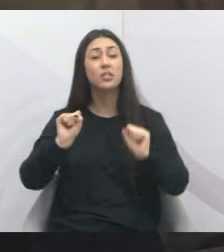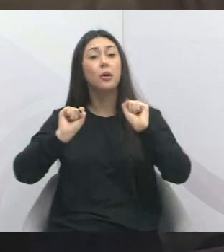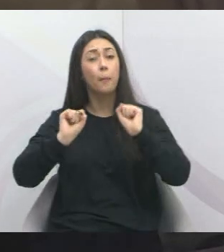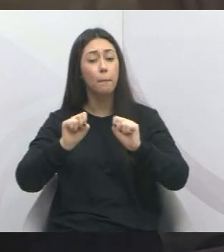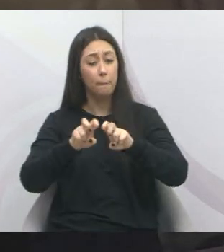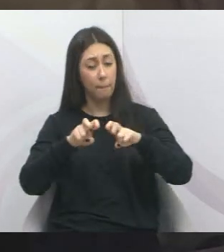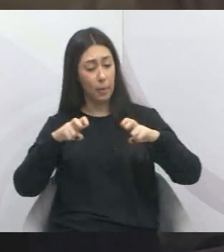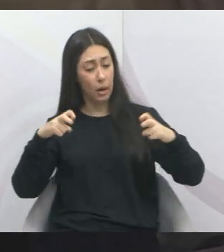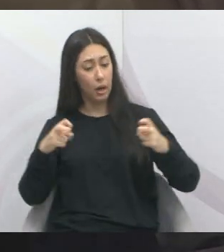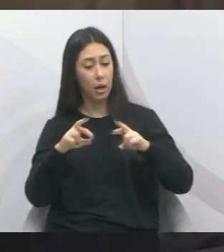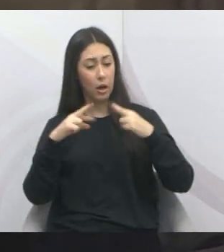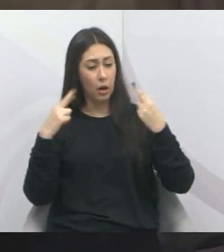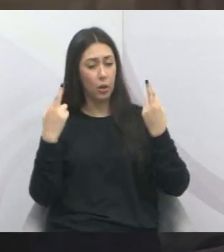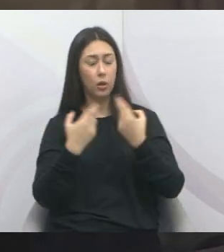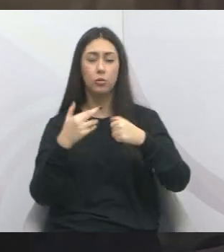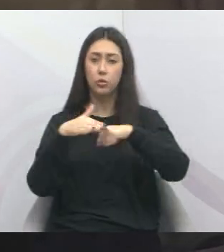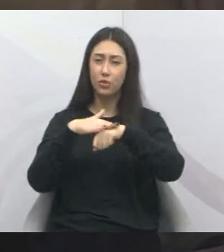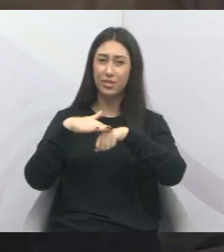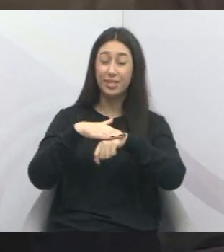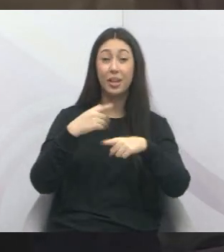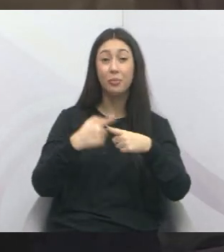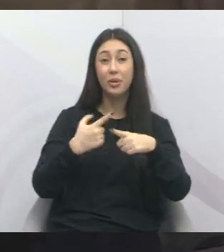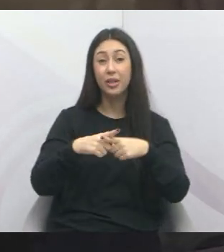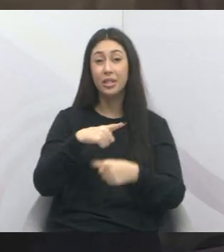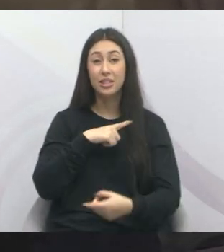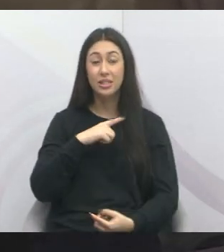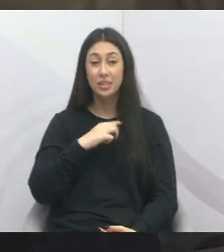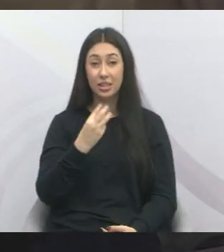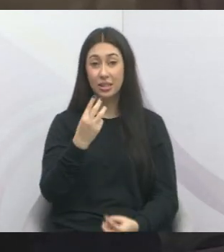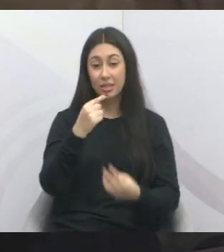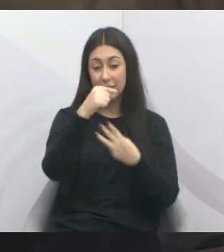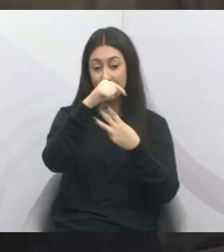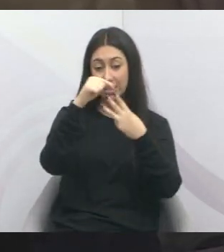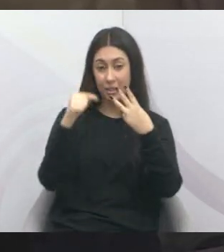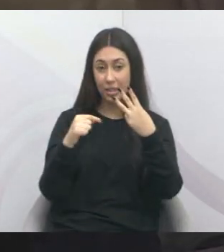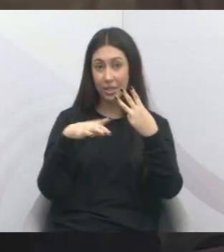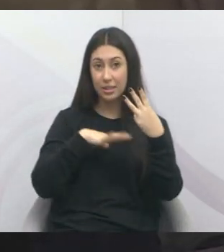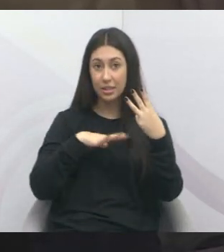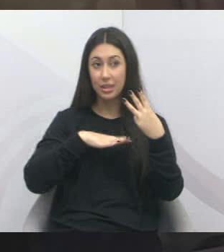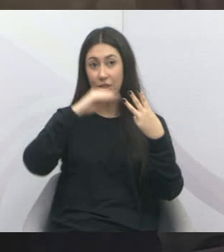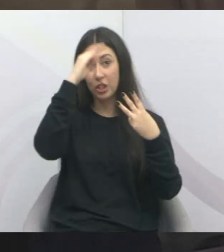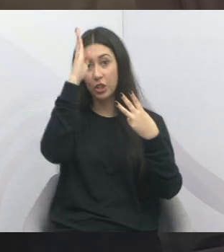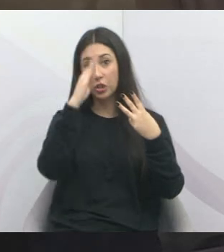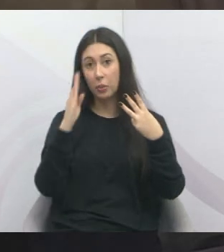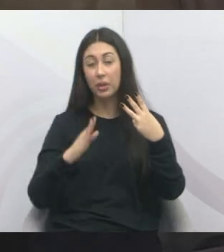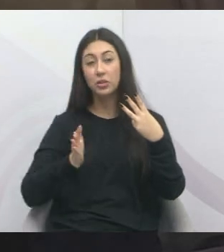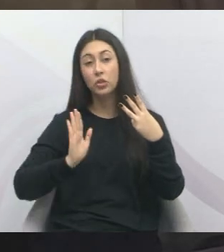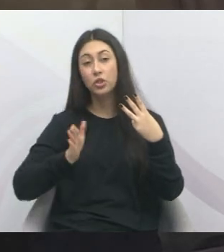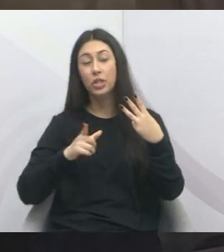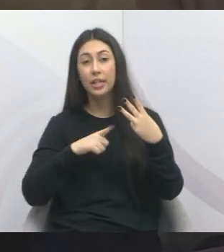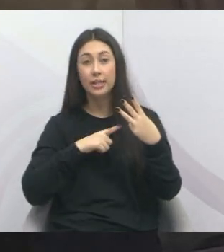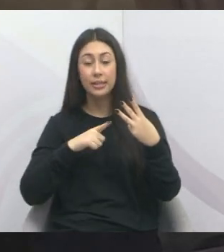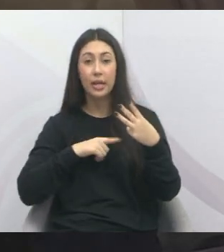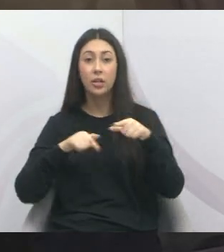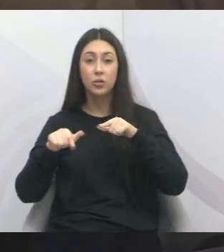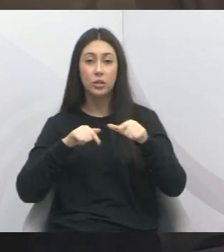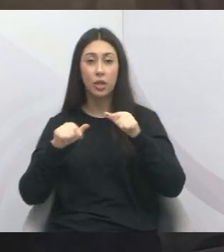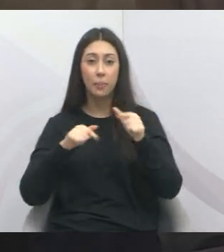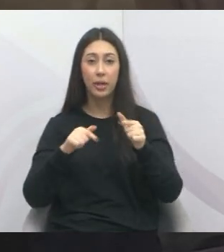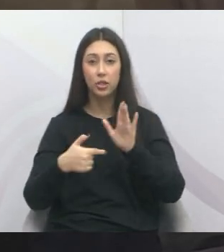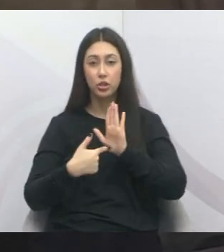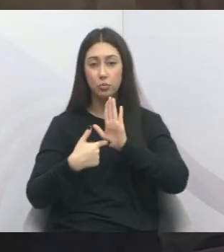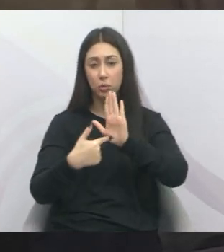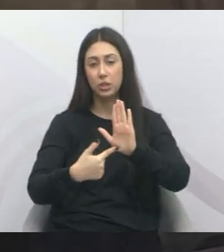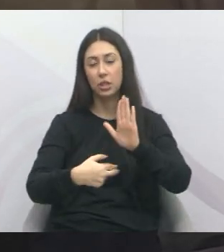sentar, conversar, analisar, porque 3 cidades do Brasil já têm esse trabalho de transparência na